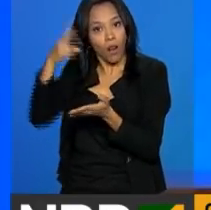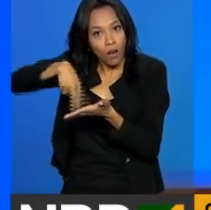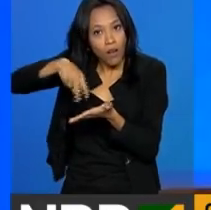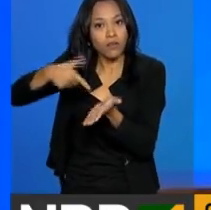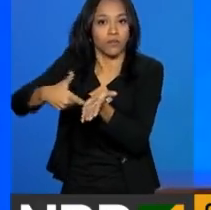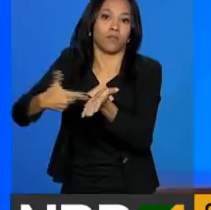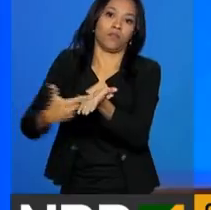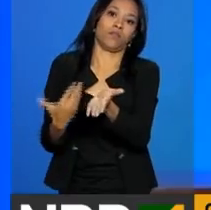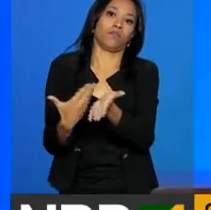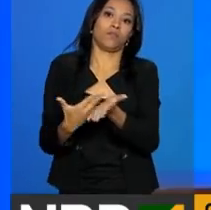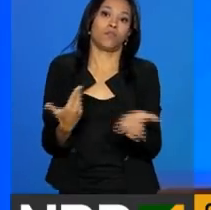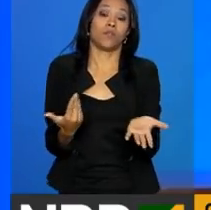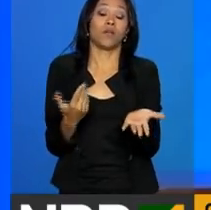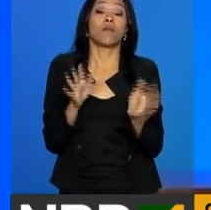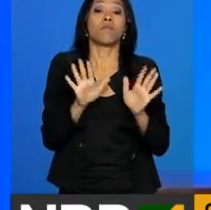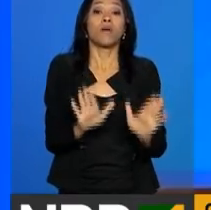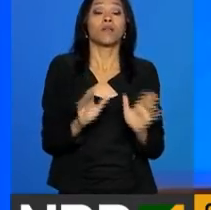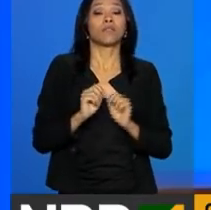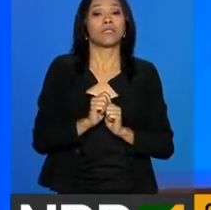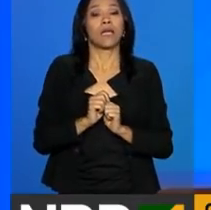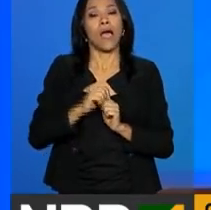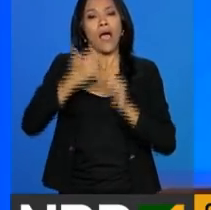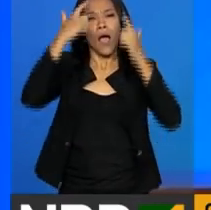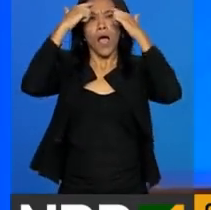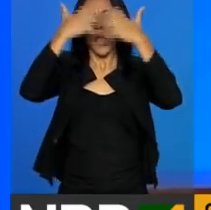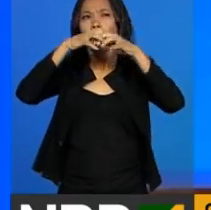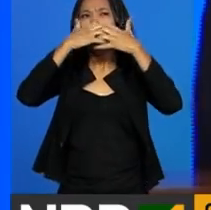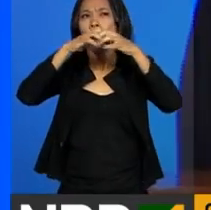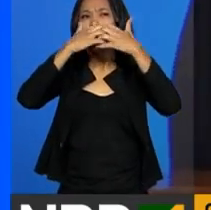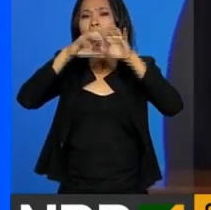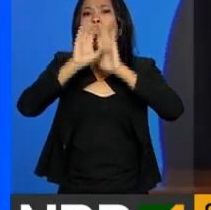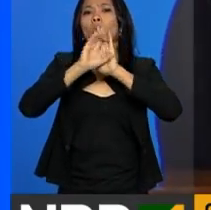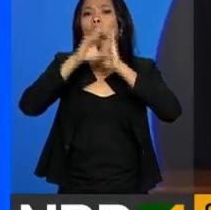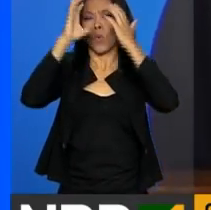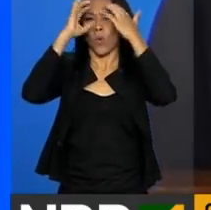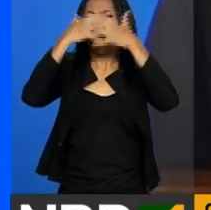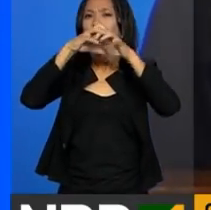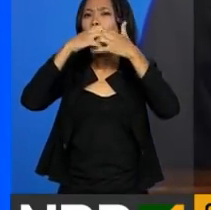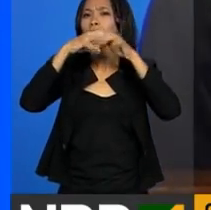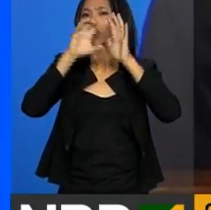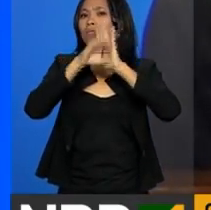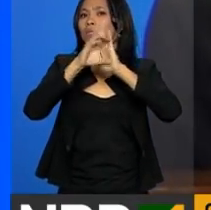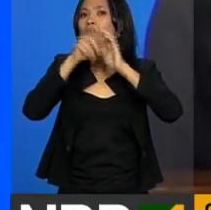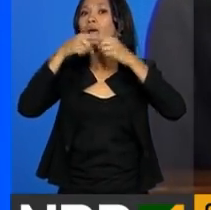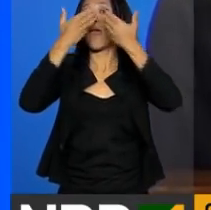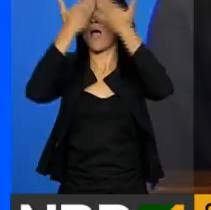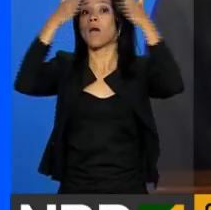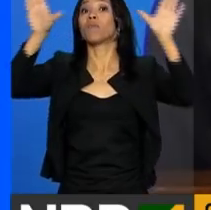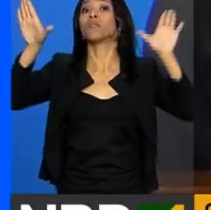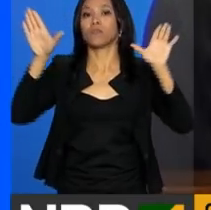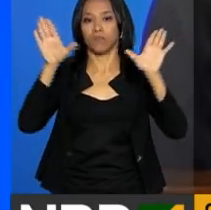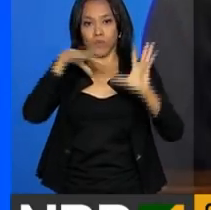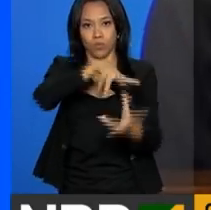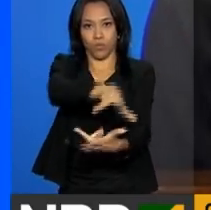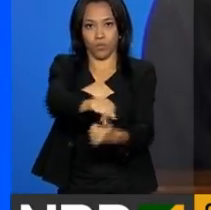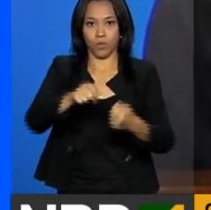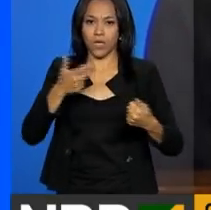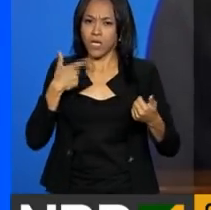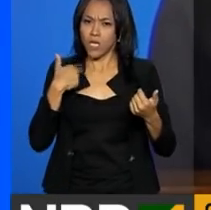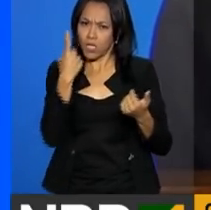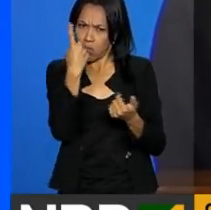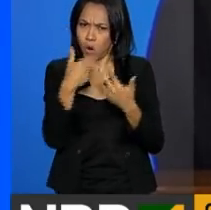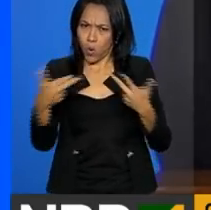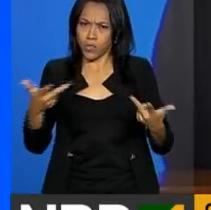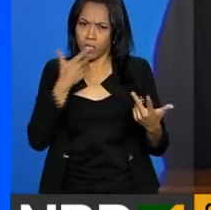mas a concepção é uma concepção de abertura ao mundo ele diz coisas curiosas diz assim olha que